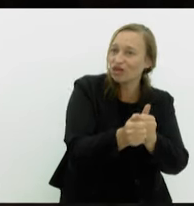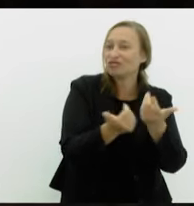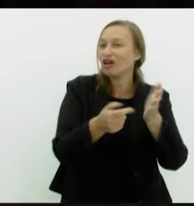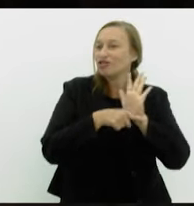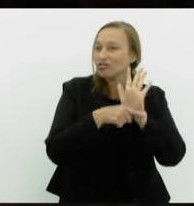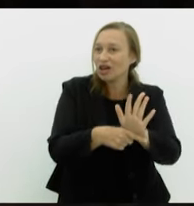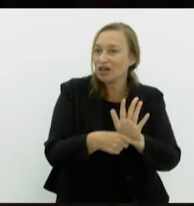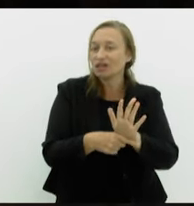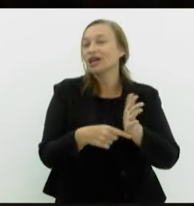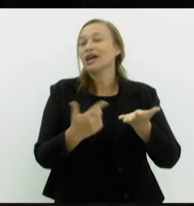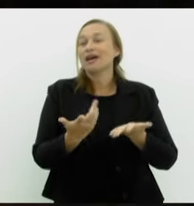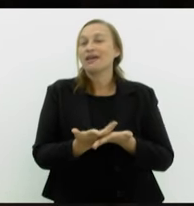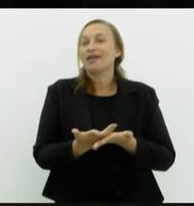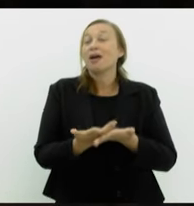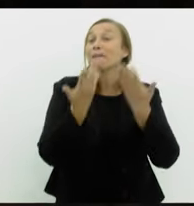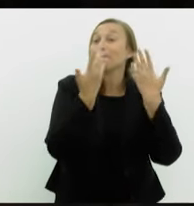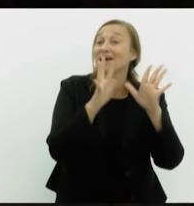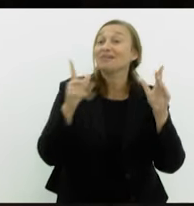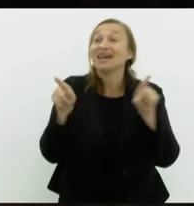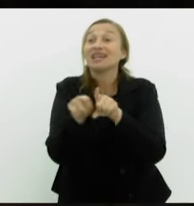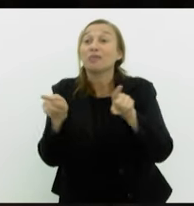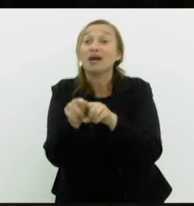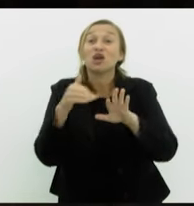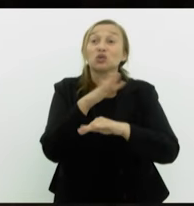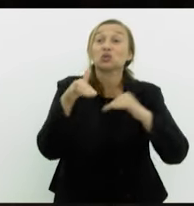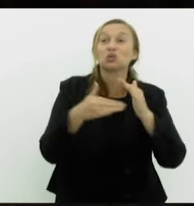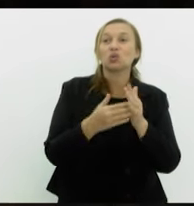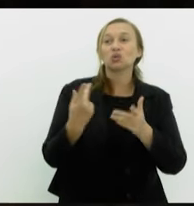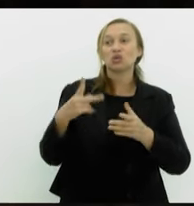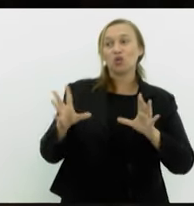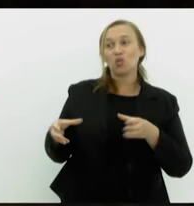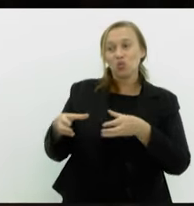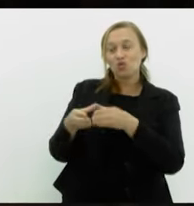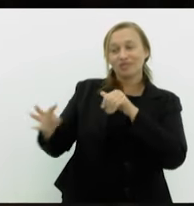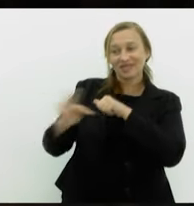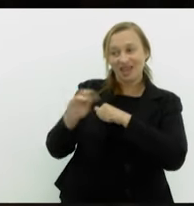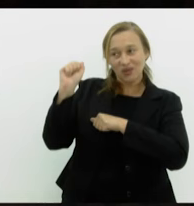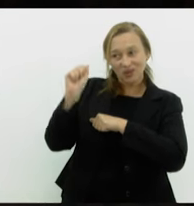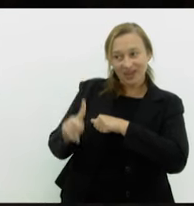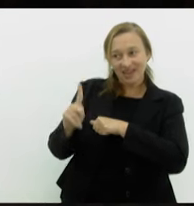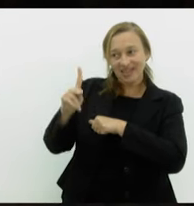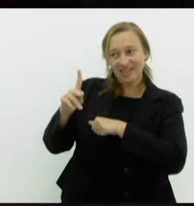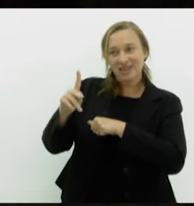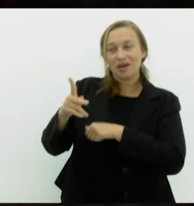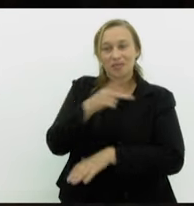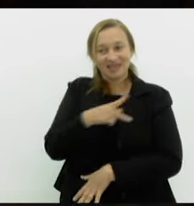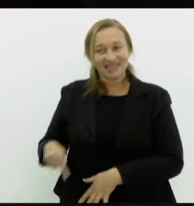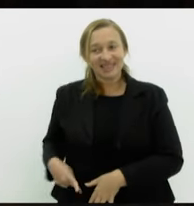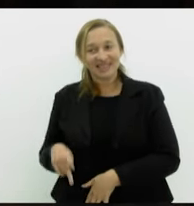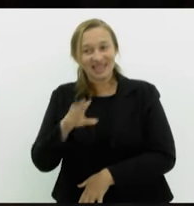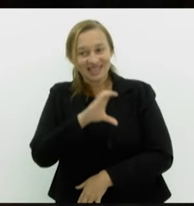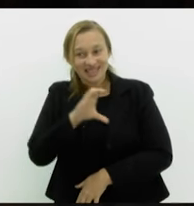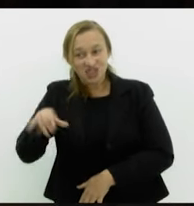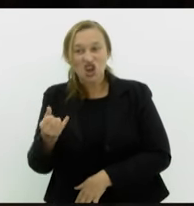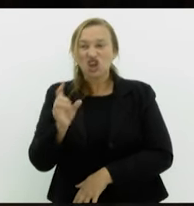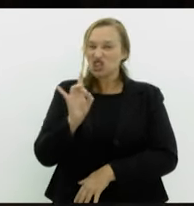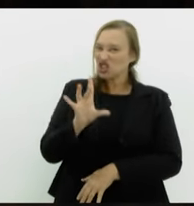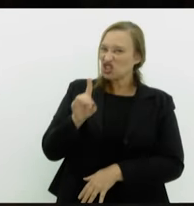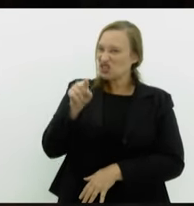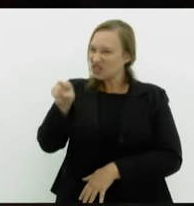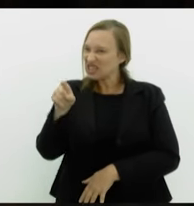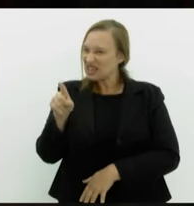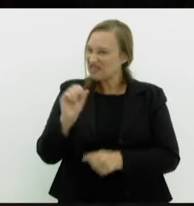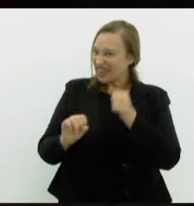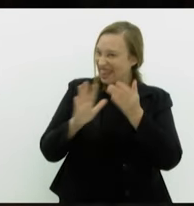eu quero também parabenizar também todo o teu corpo técnico, tá, presidente da CCJ? Que sozinho você não faz nada,